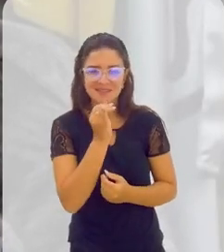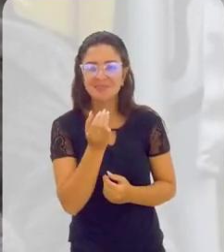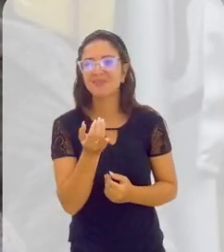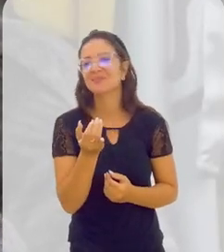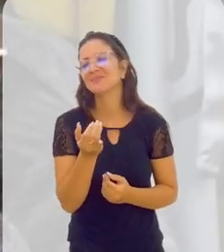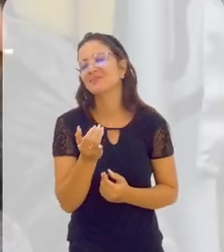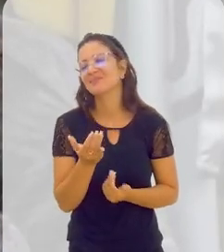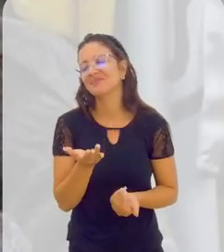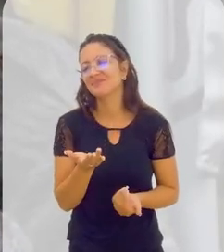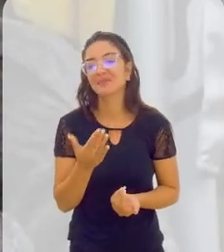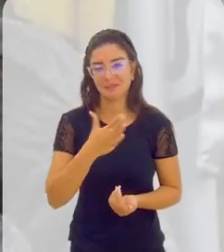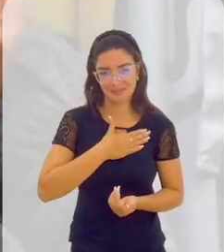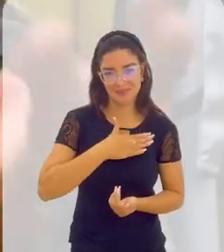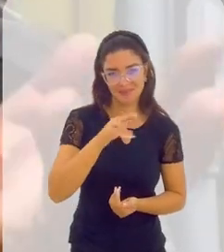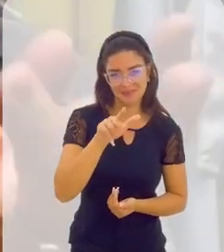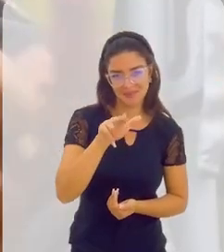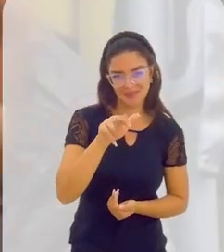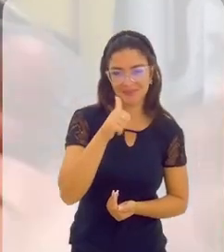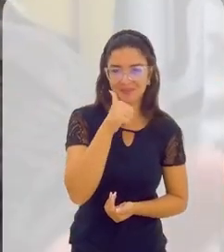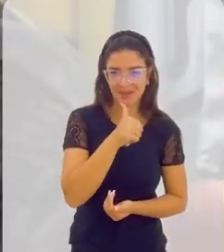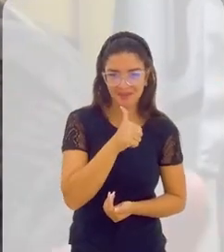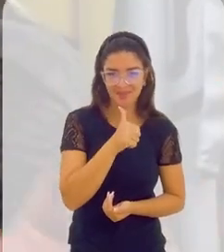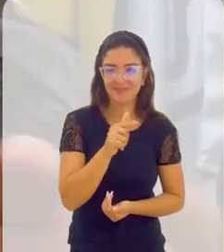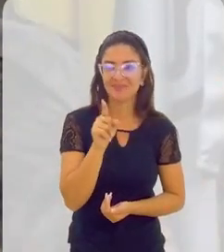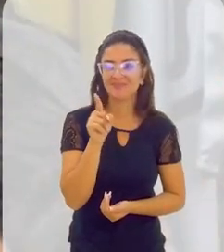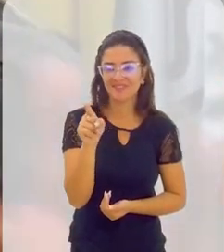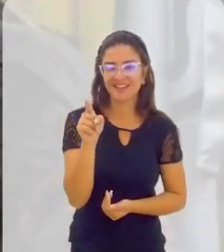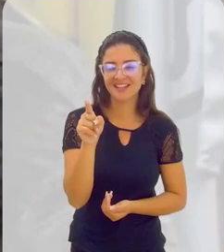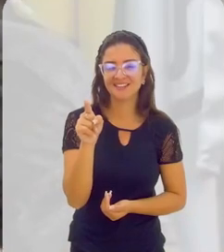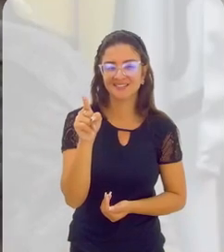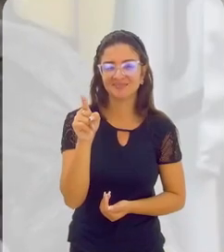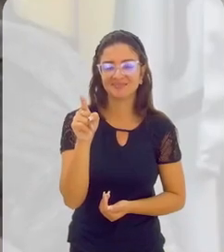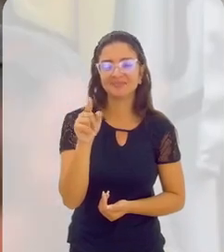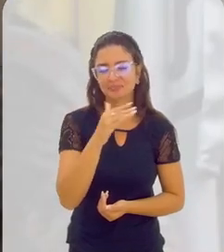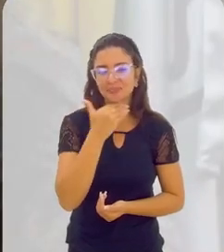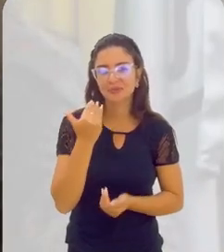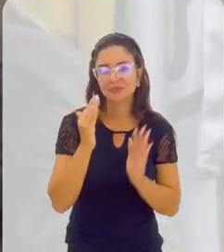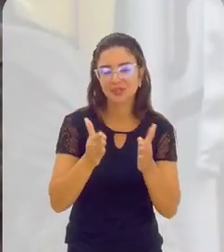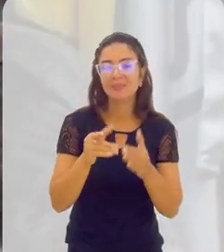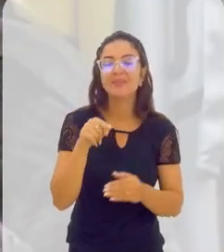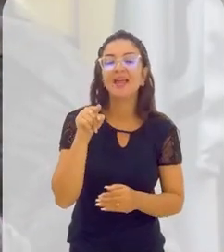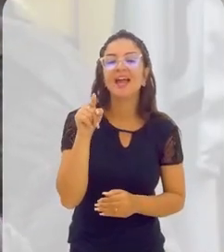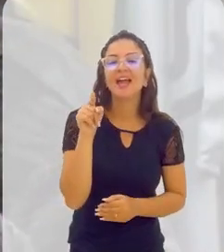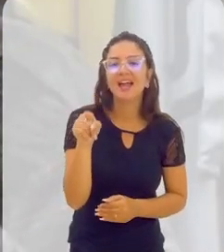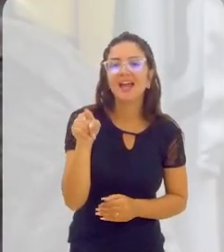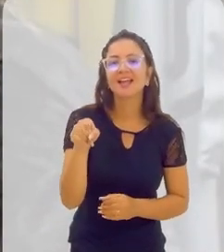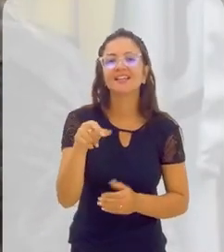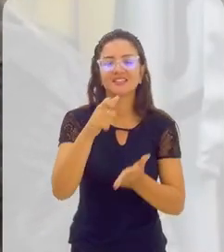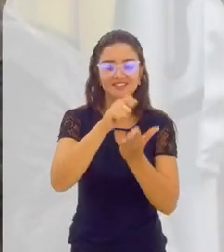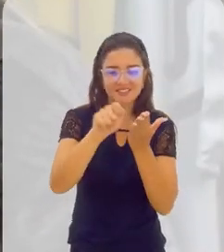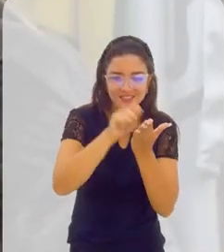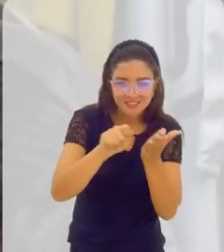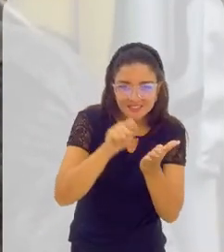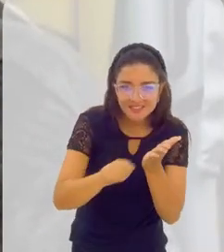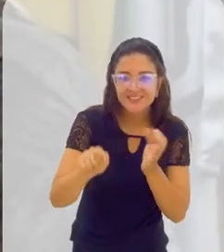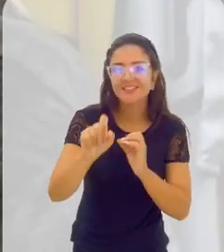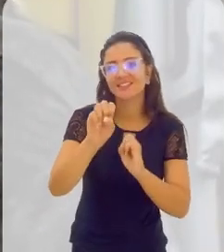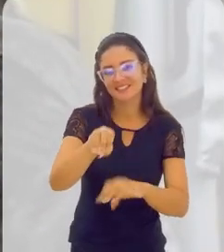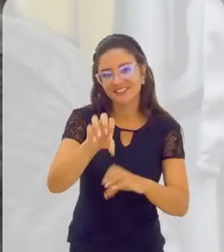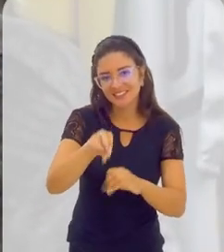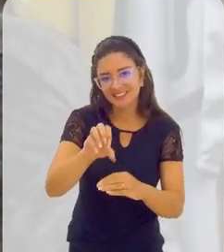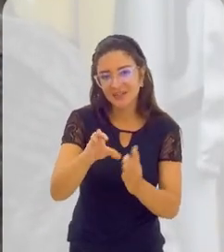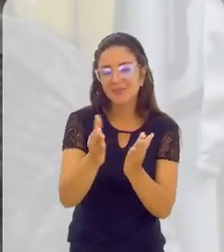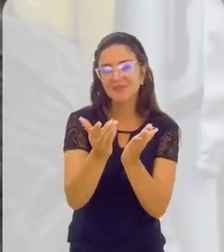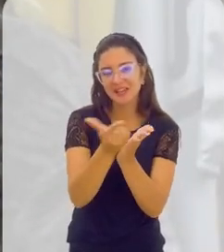sabe por exemplo minha irmã eu tinha uma irmã que era escritora que era Educadora infantil livro infantil